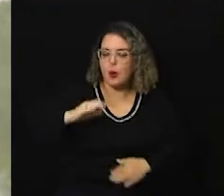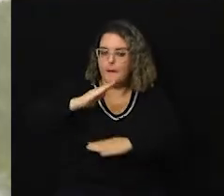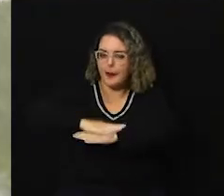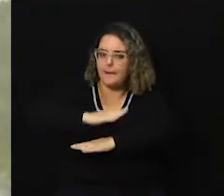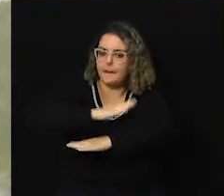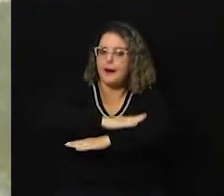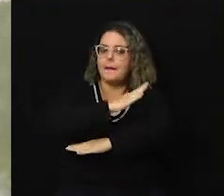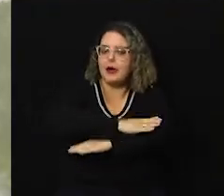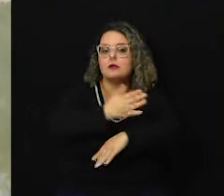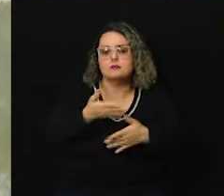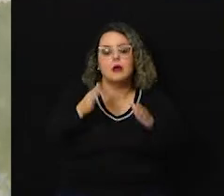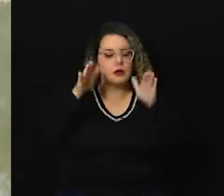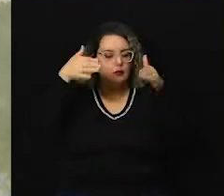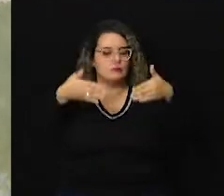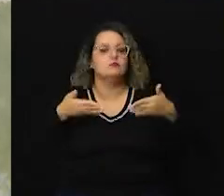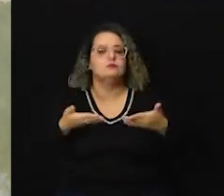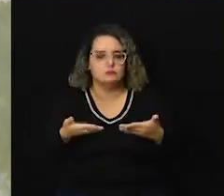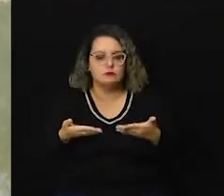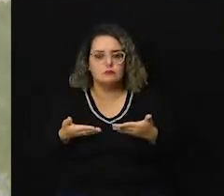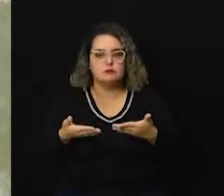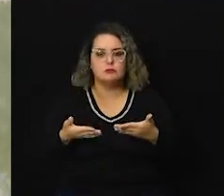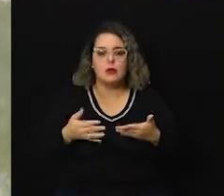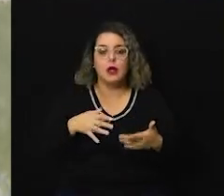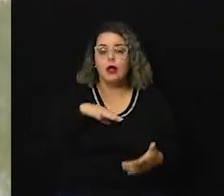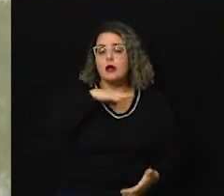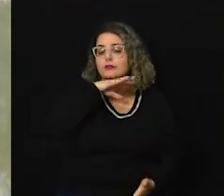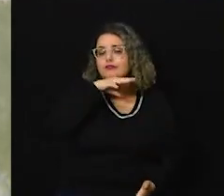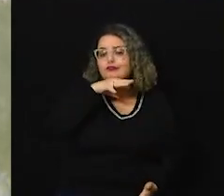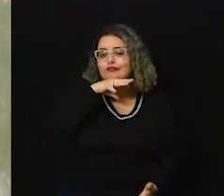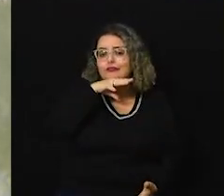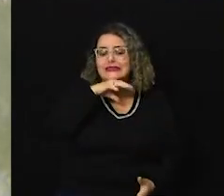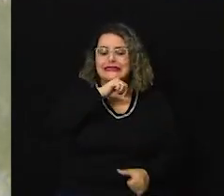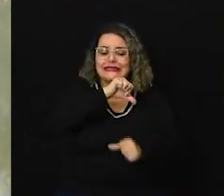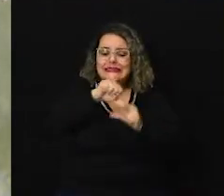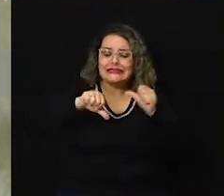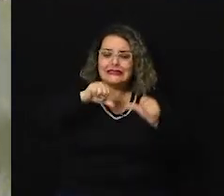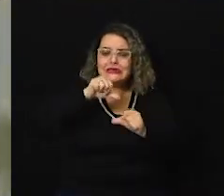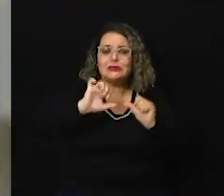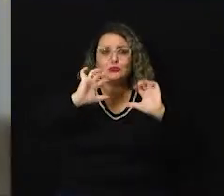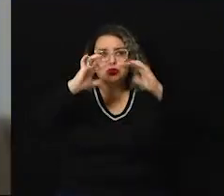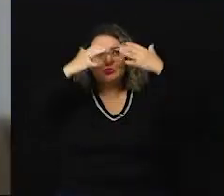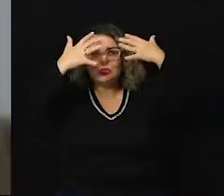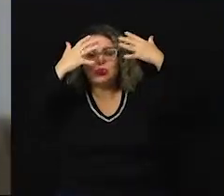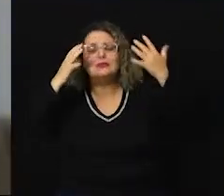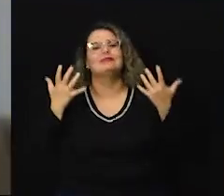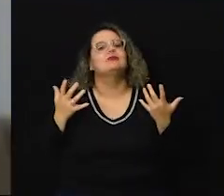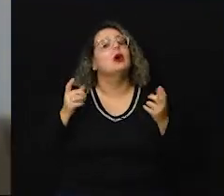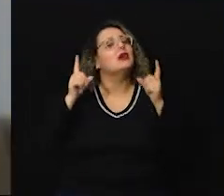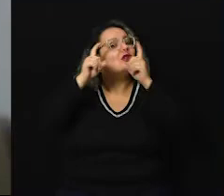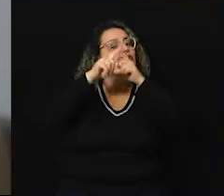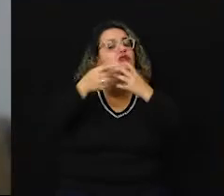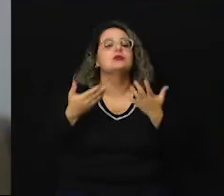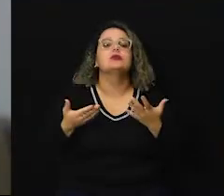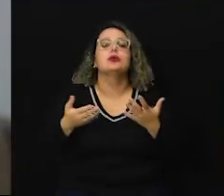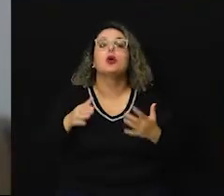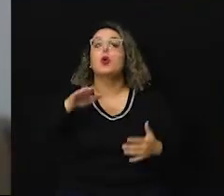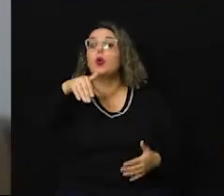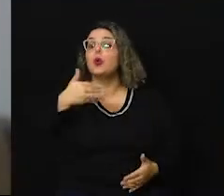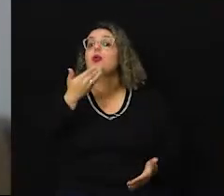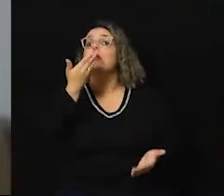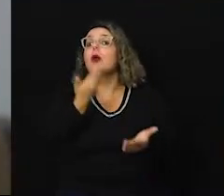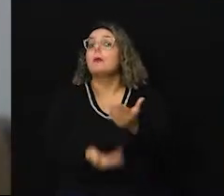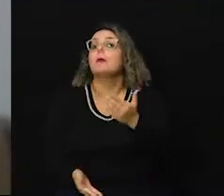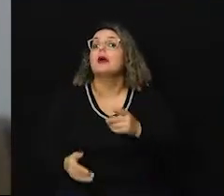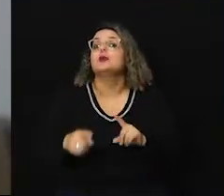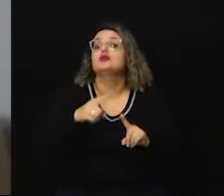mais restrita já são animais muito sensíveis e vulneráveis às mudanças climáticas Então quando você tem a perda do habitat